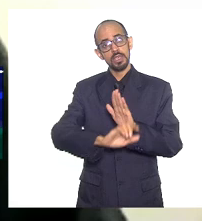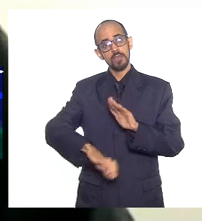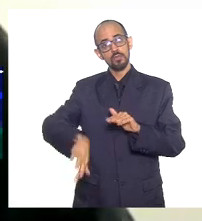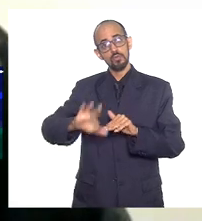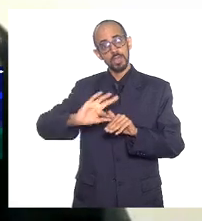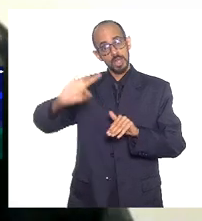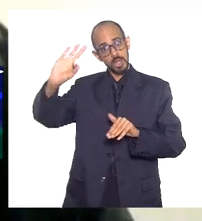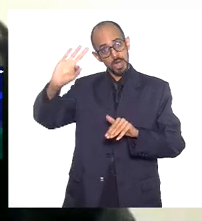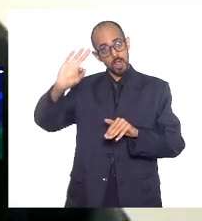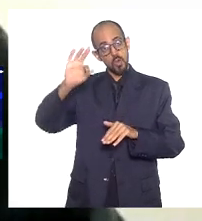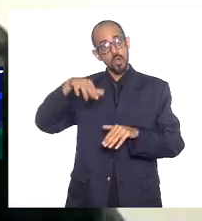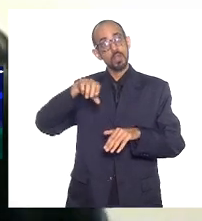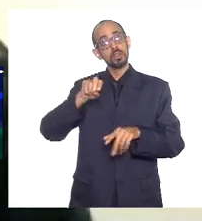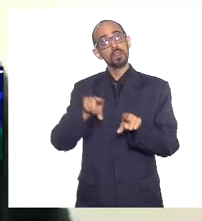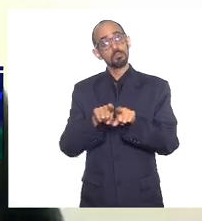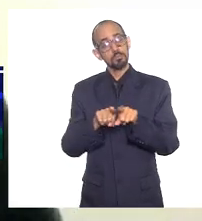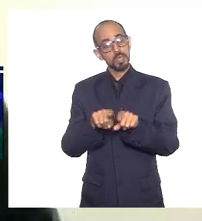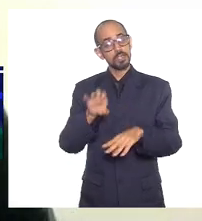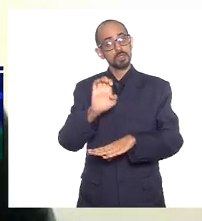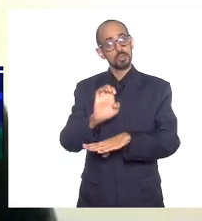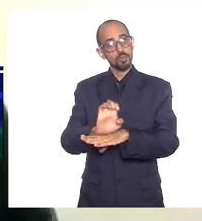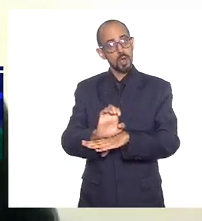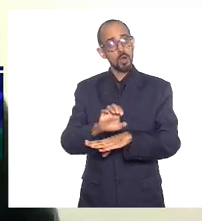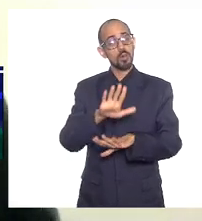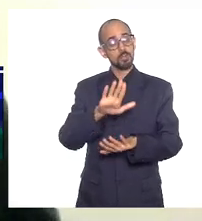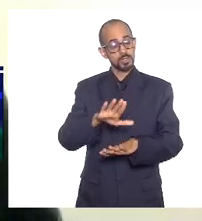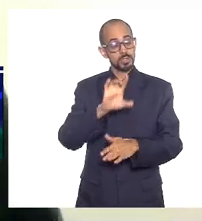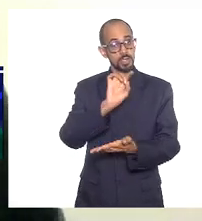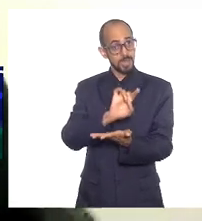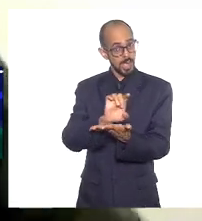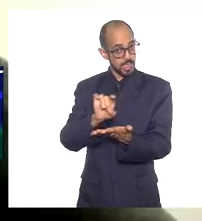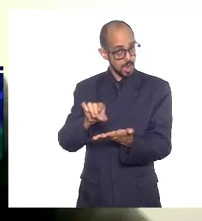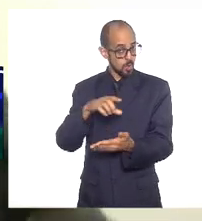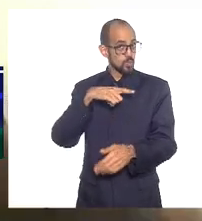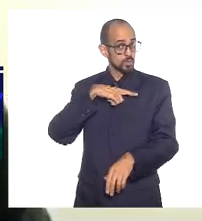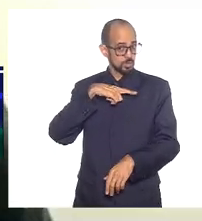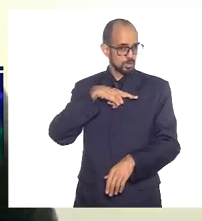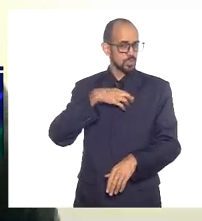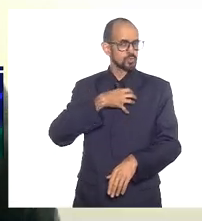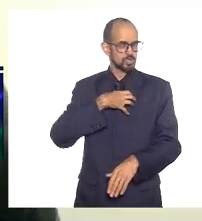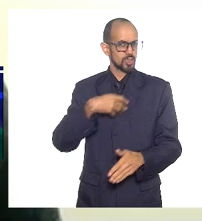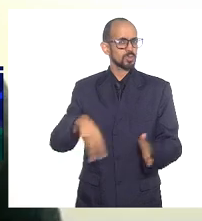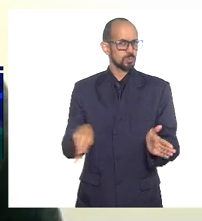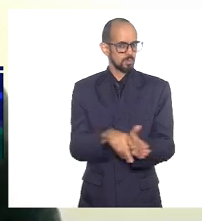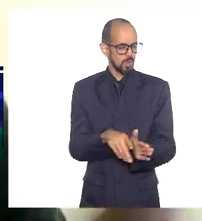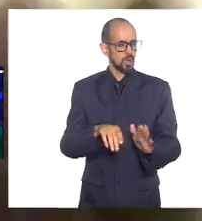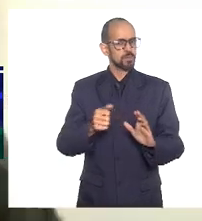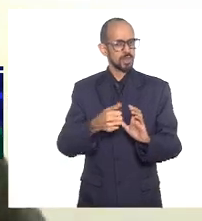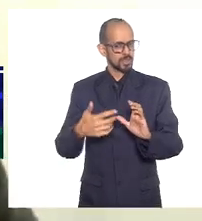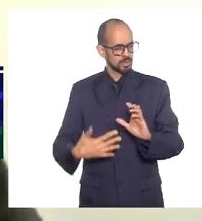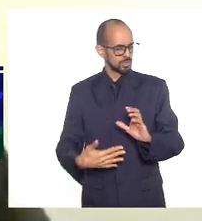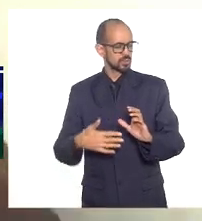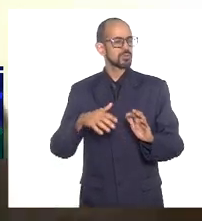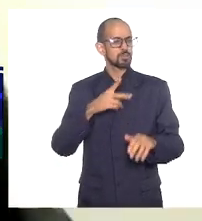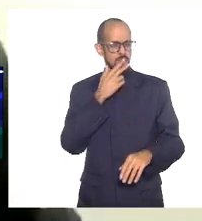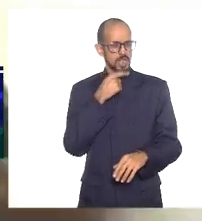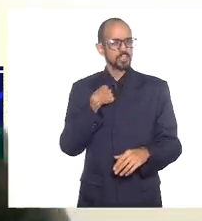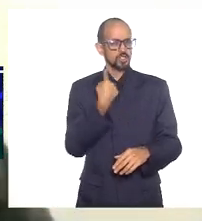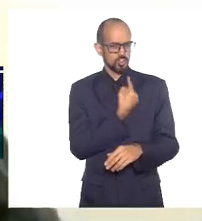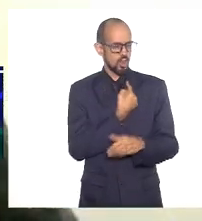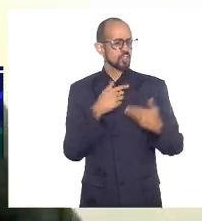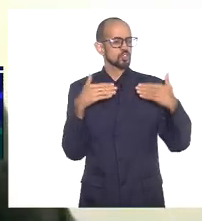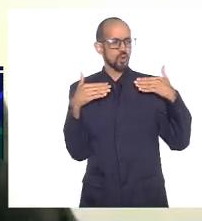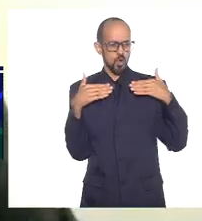forma de fazer, cada município tem a sua autonomia. Dito isso, não acho que a gente tenha grande discordância. Eu fiz